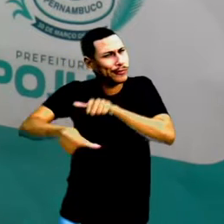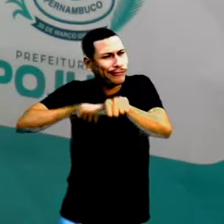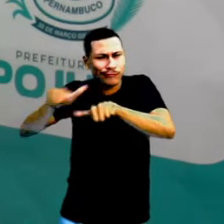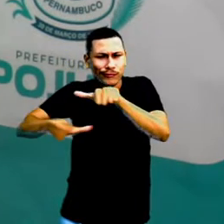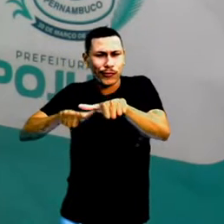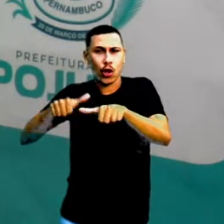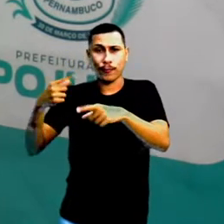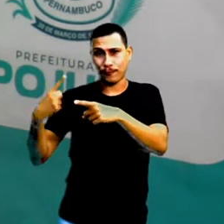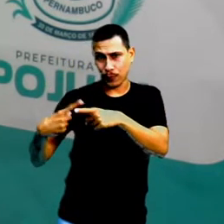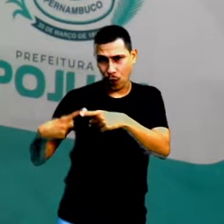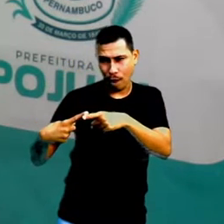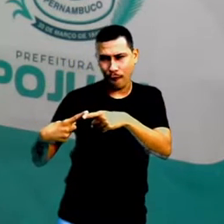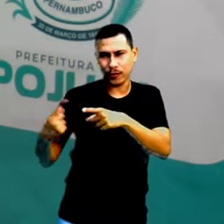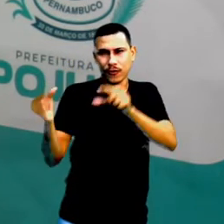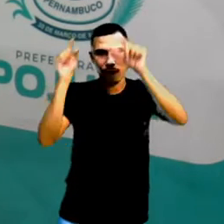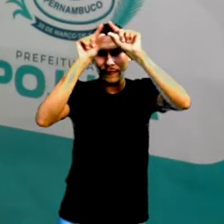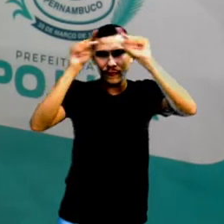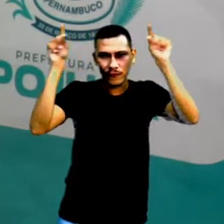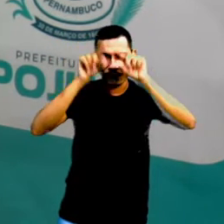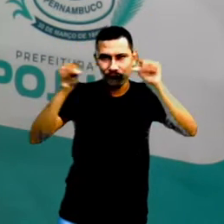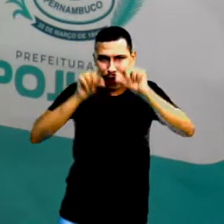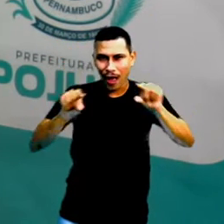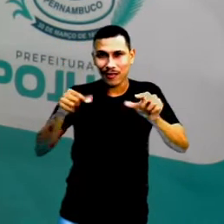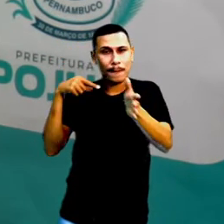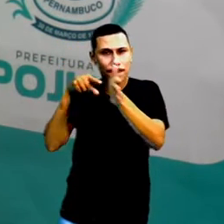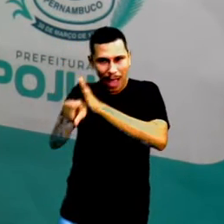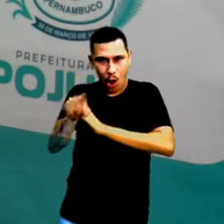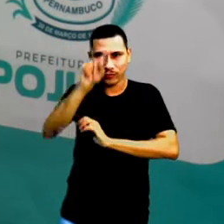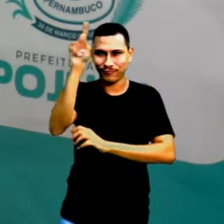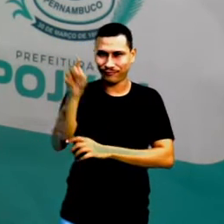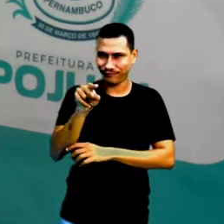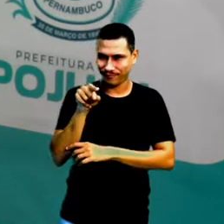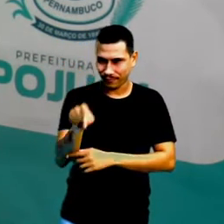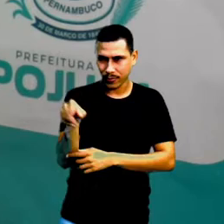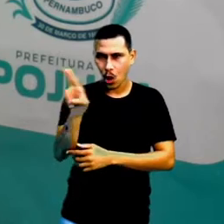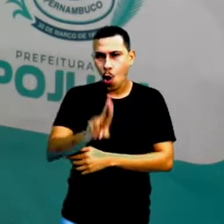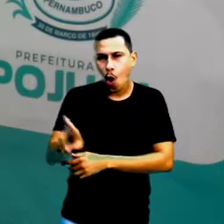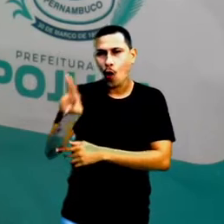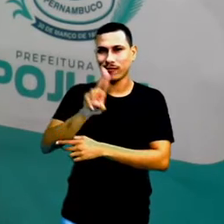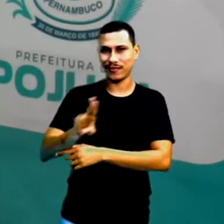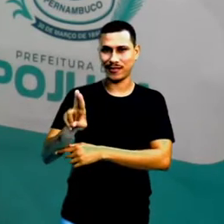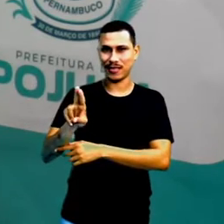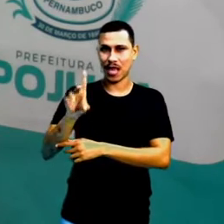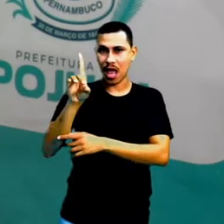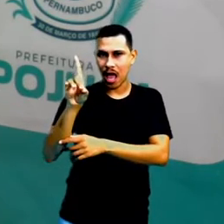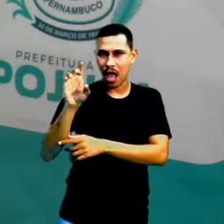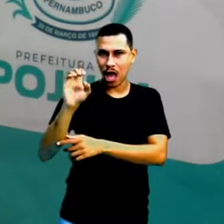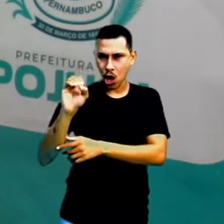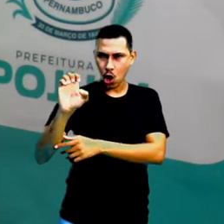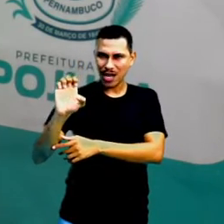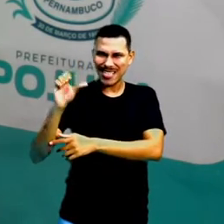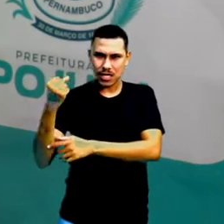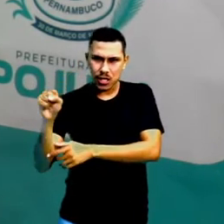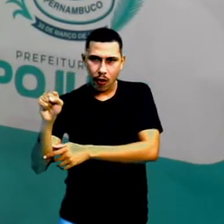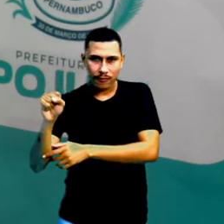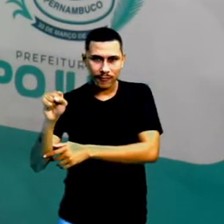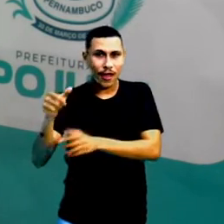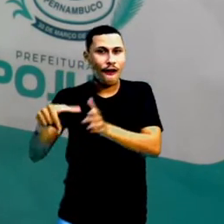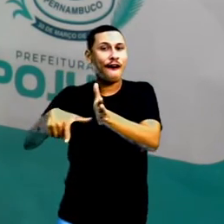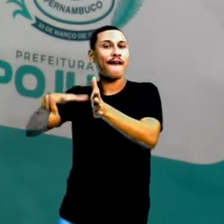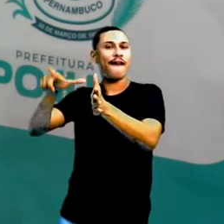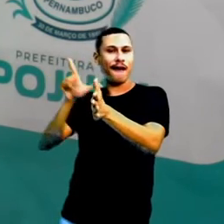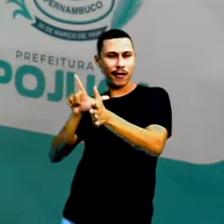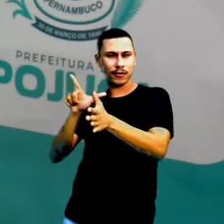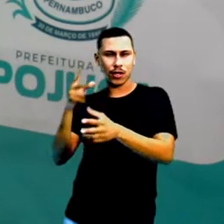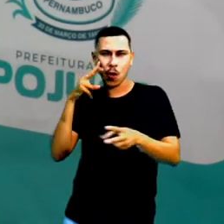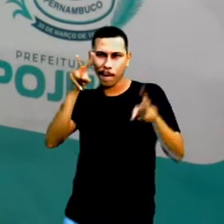quê? Porque é uma frase interrogativa e tem o does antes. Tranquilo?